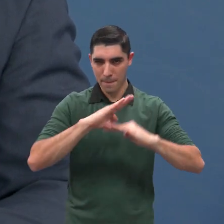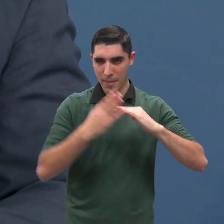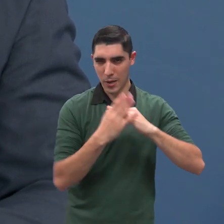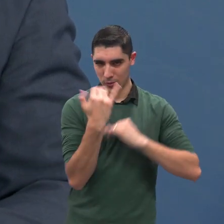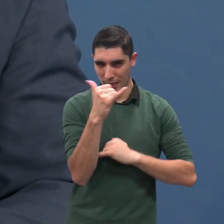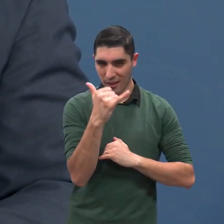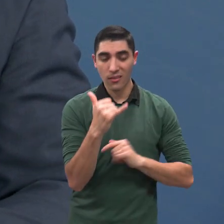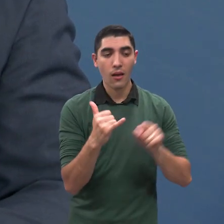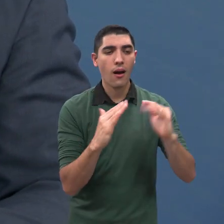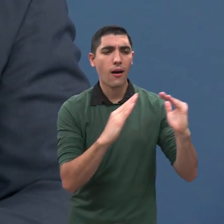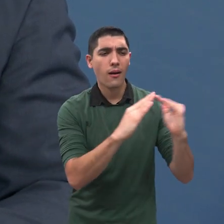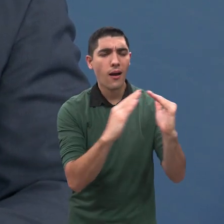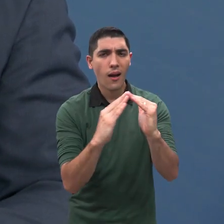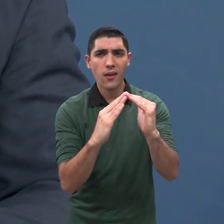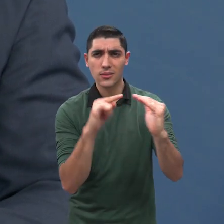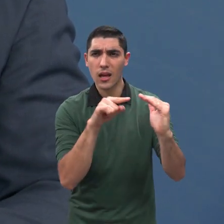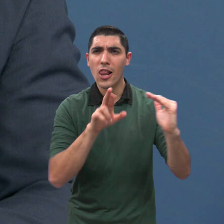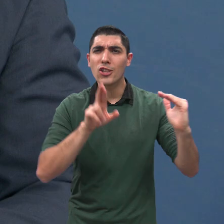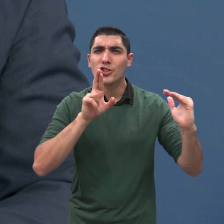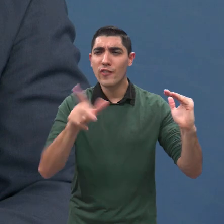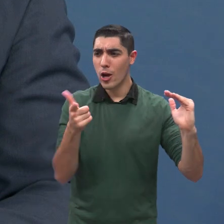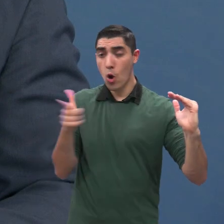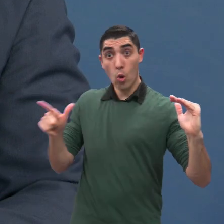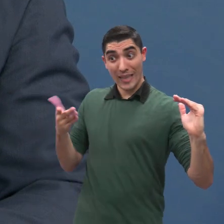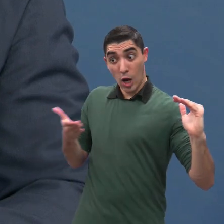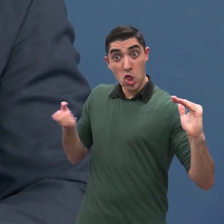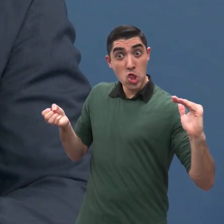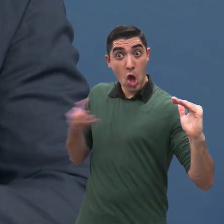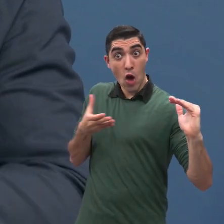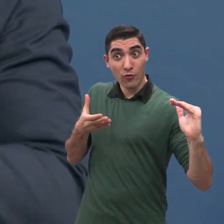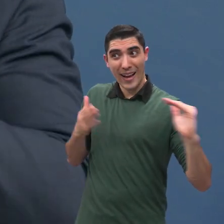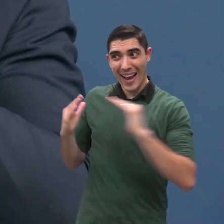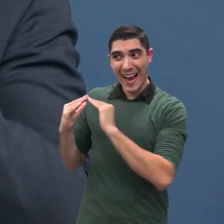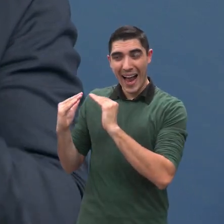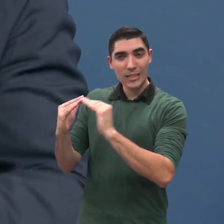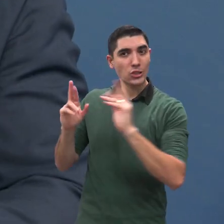é diferente das casas mais modernas. Então, a Casa de Santana,